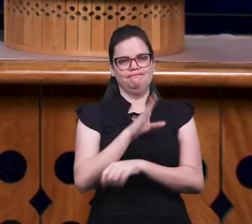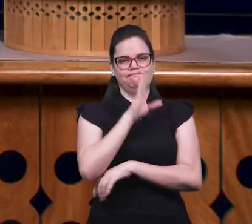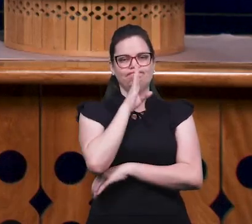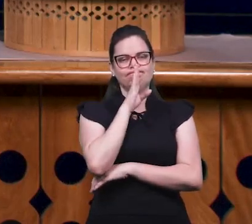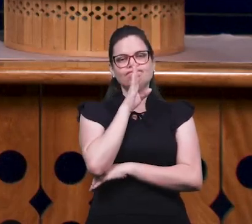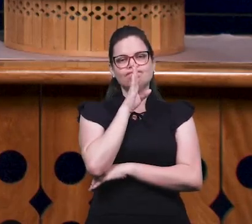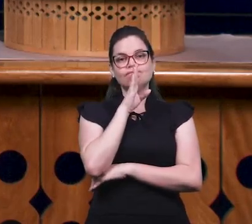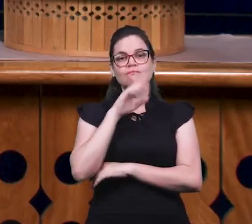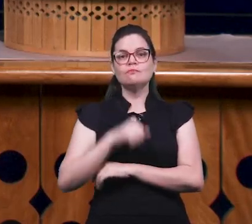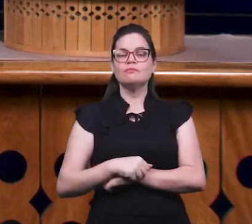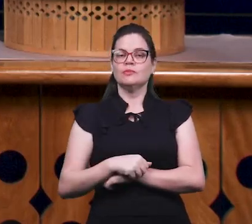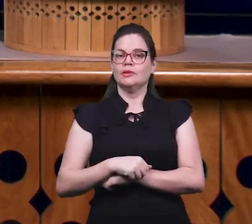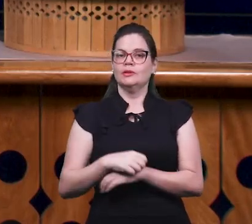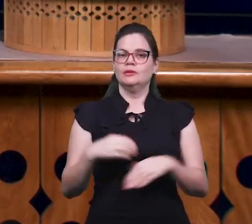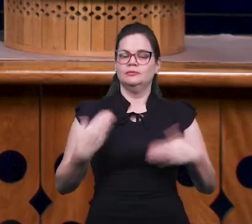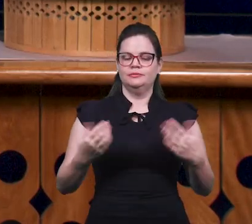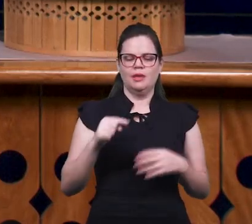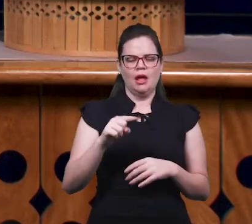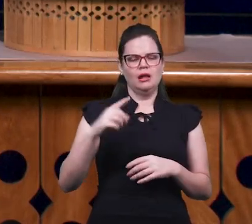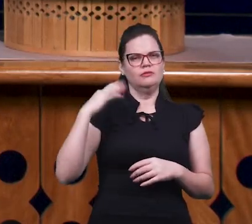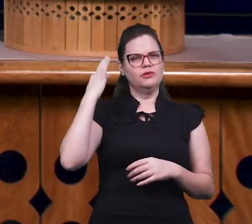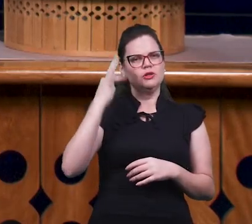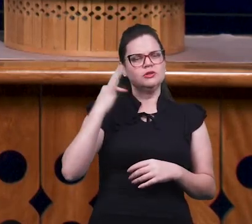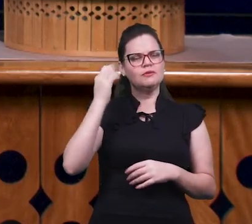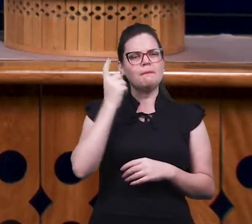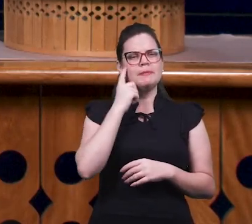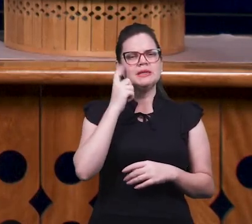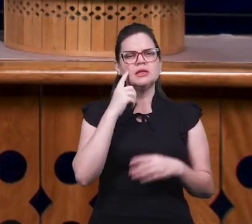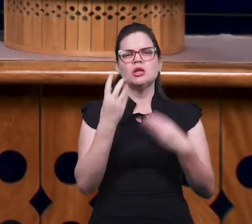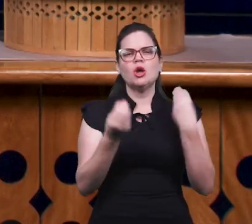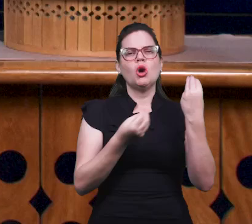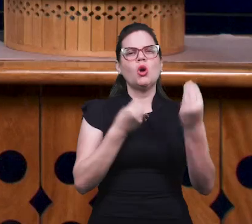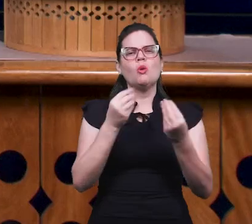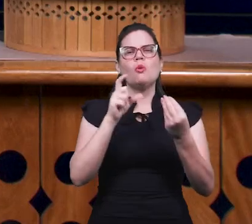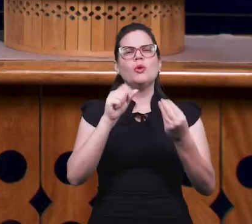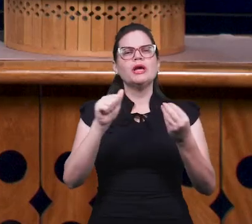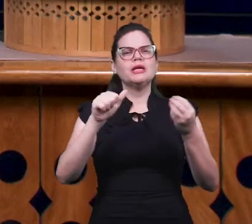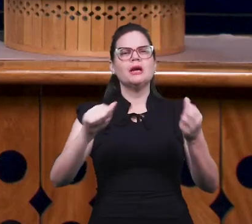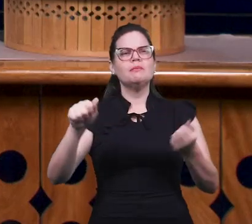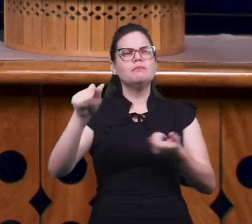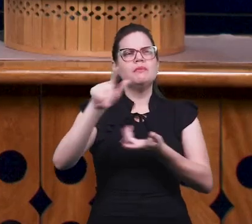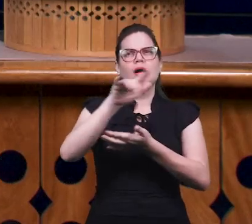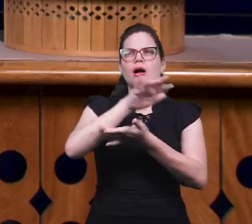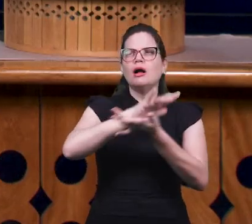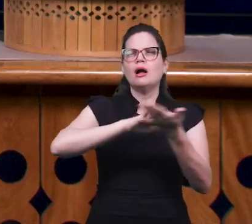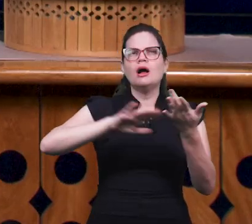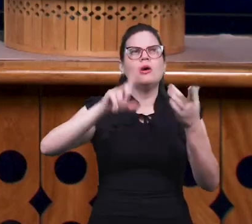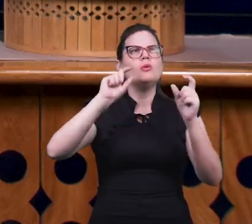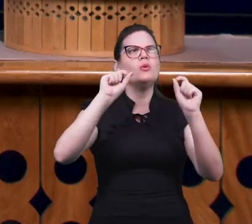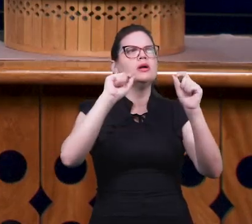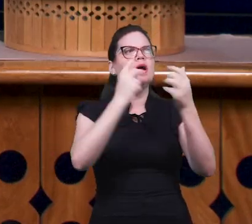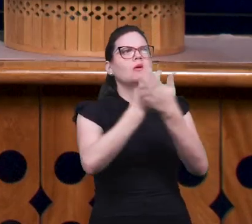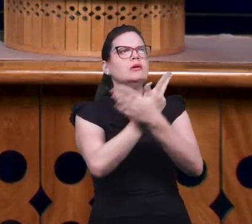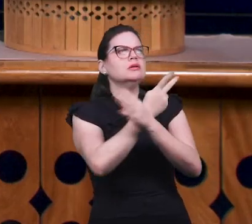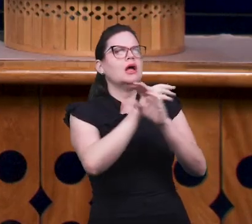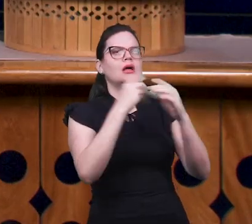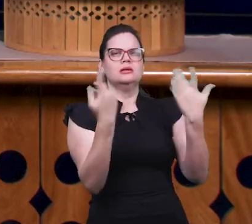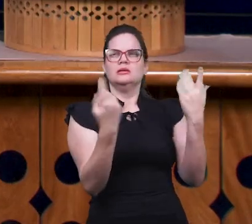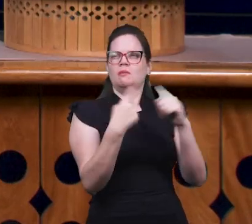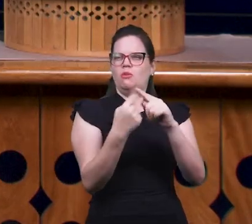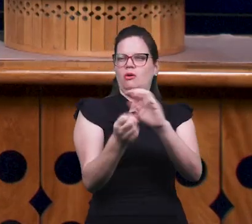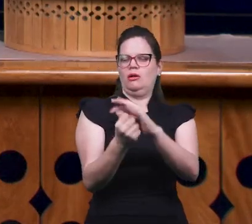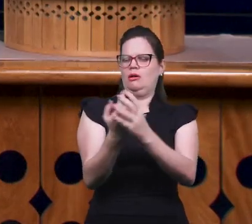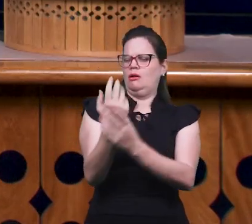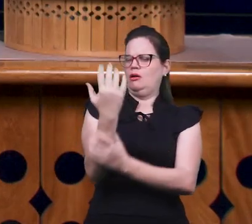com o sobrenatural. E nós vemos o seguinte, que às vezes as coisas aconteceram e não tinham explicação. E a alma do